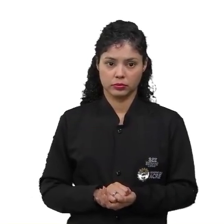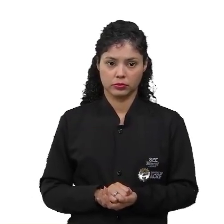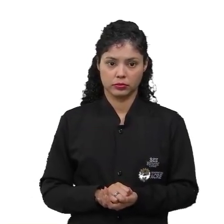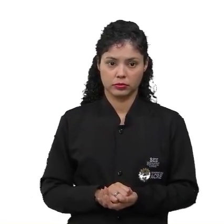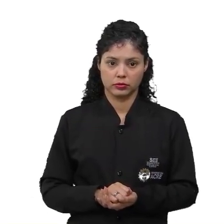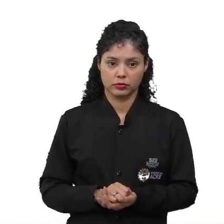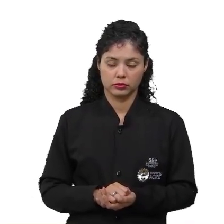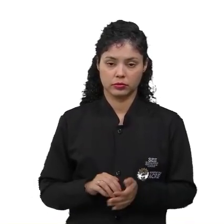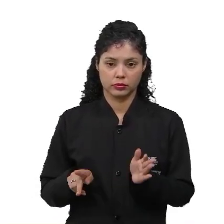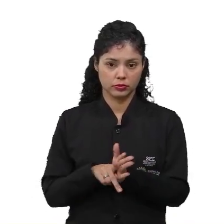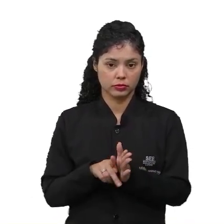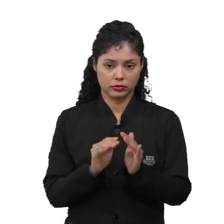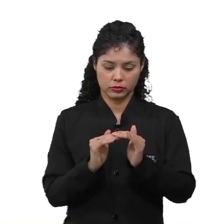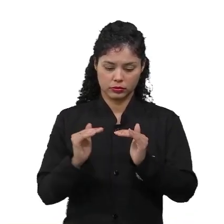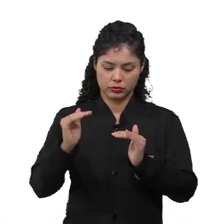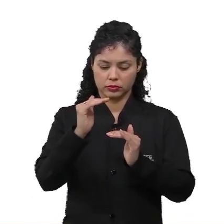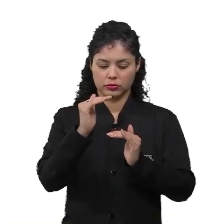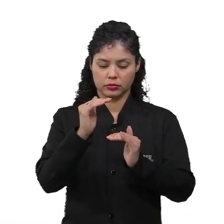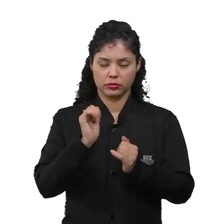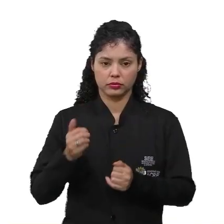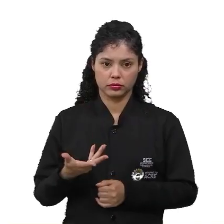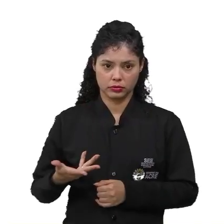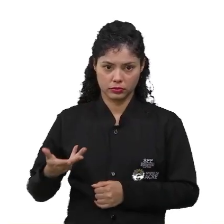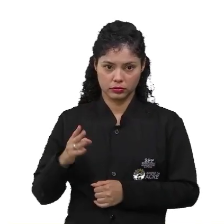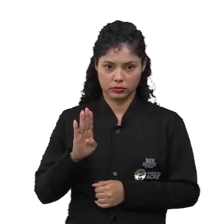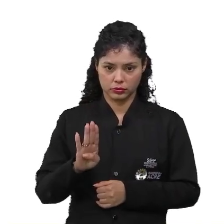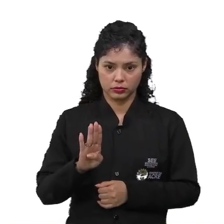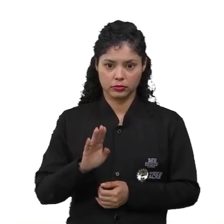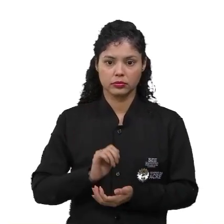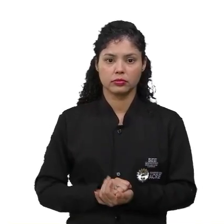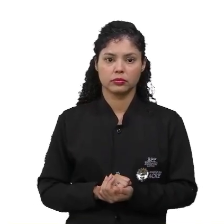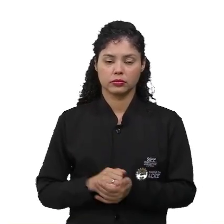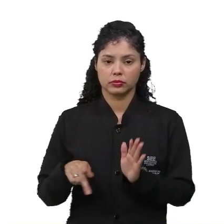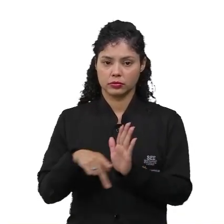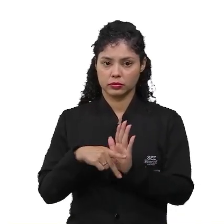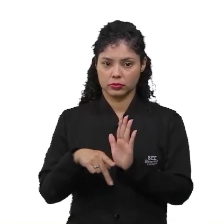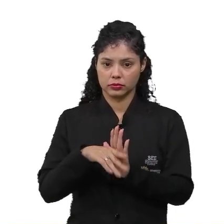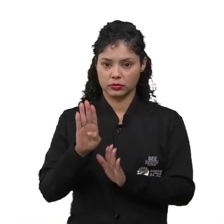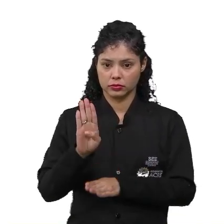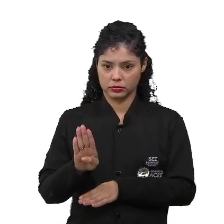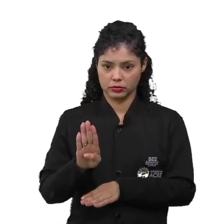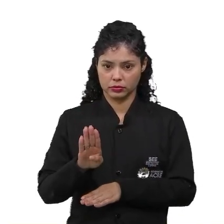expoente ao qual nós elevamos a base b para obter o próprio b.